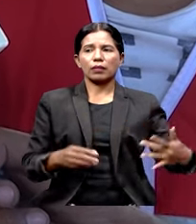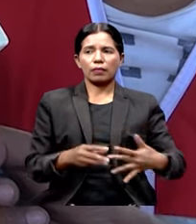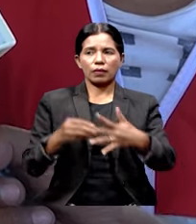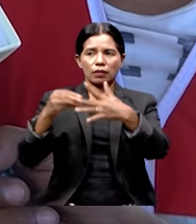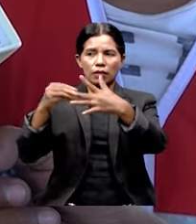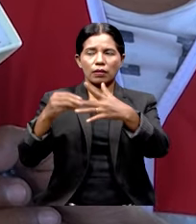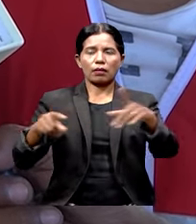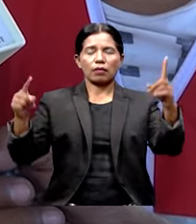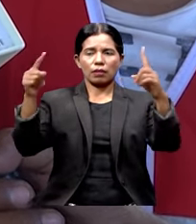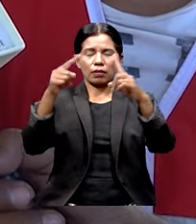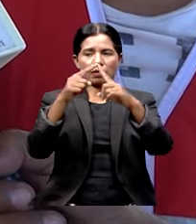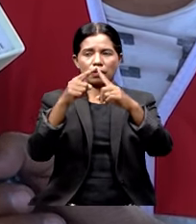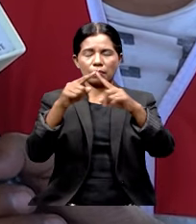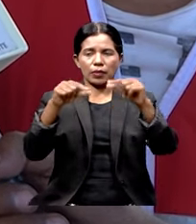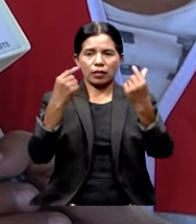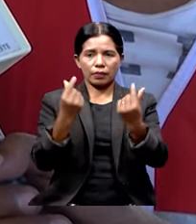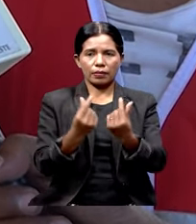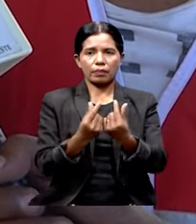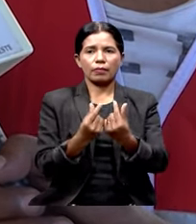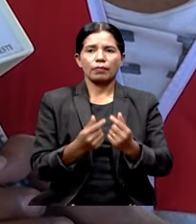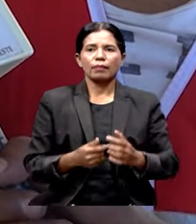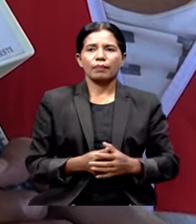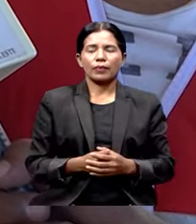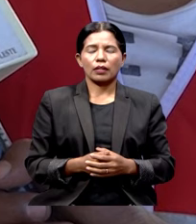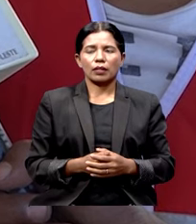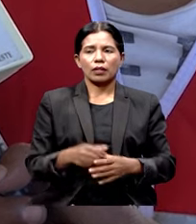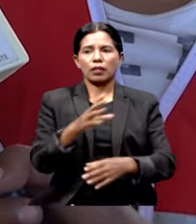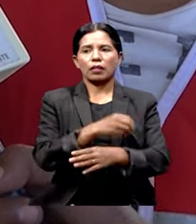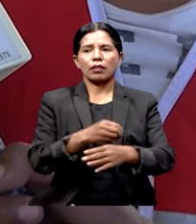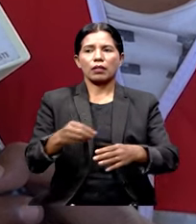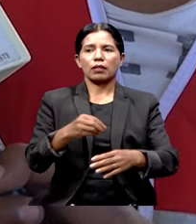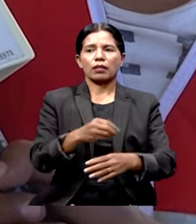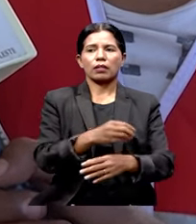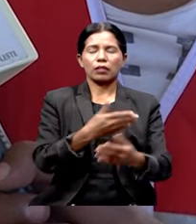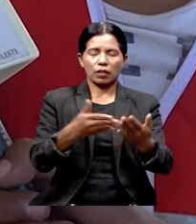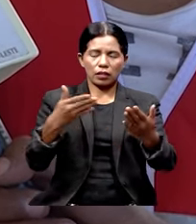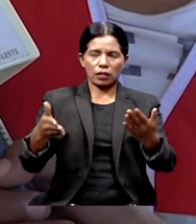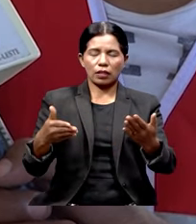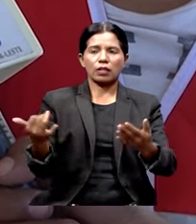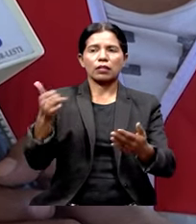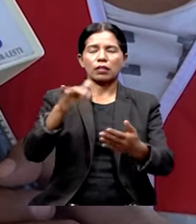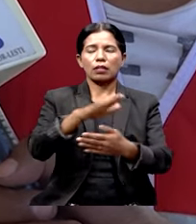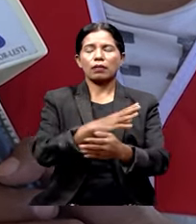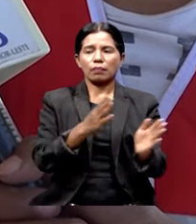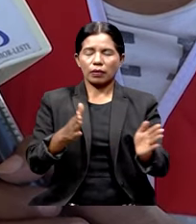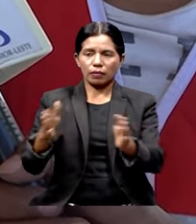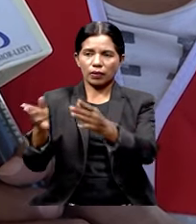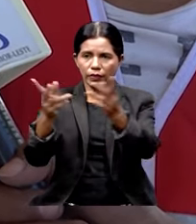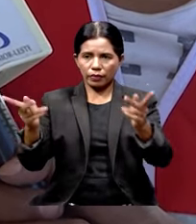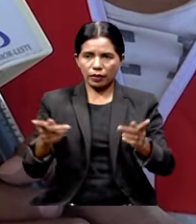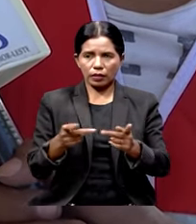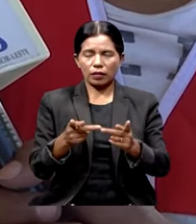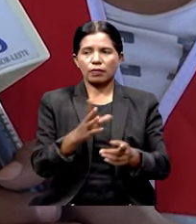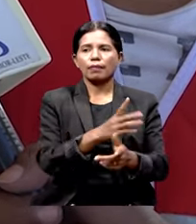para a baixa equipa, a securista sira, a preparação material, preparação fata.